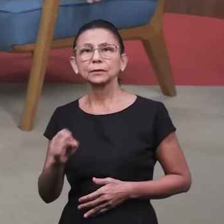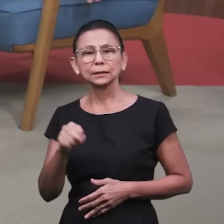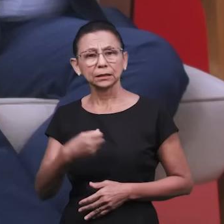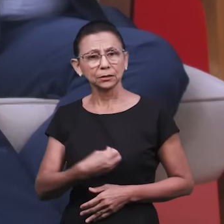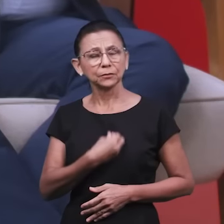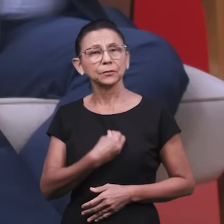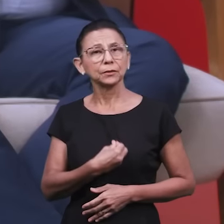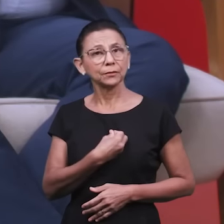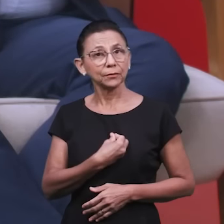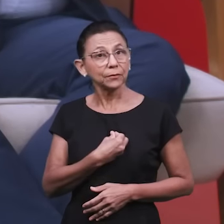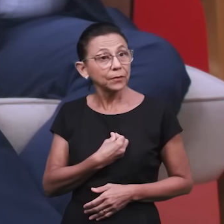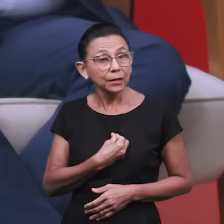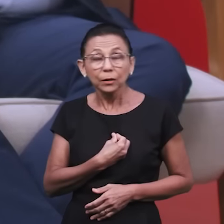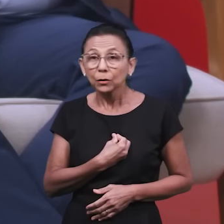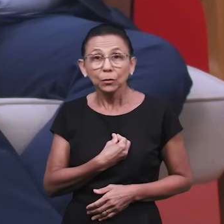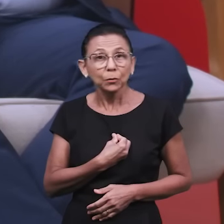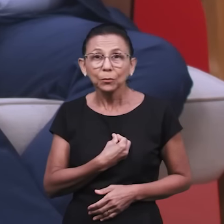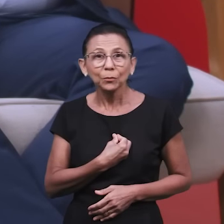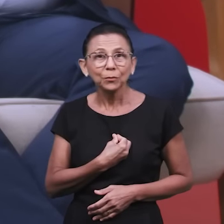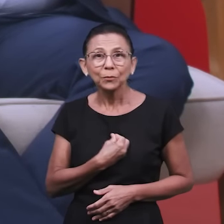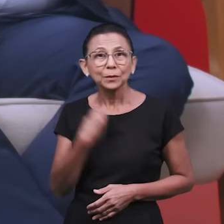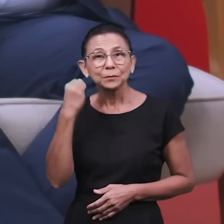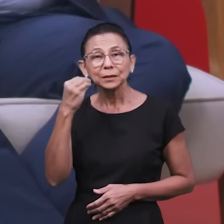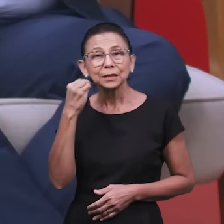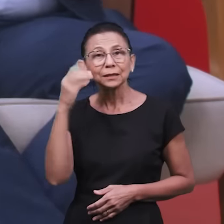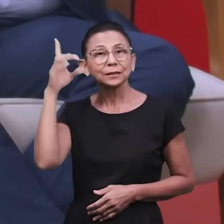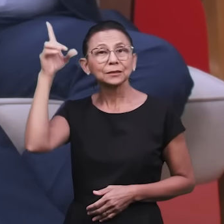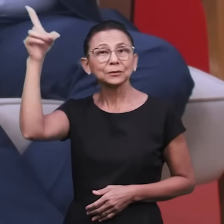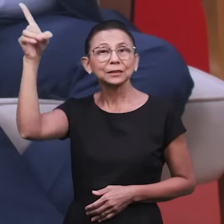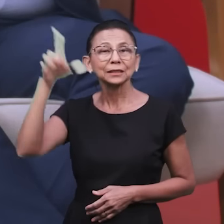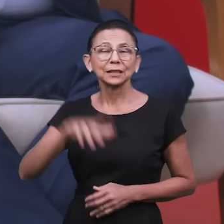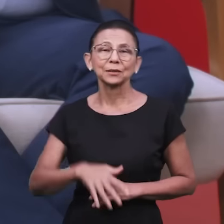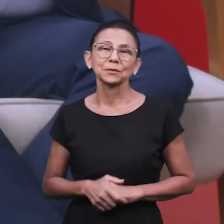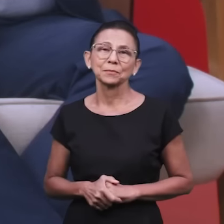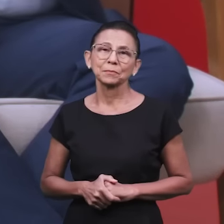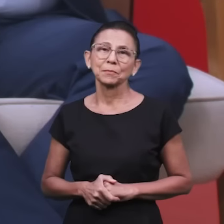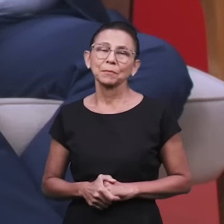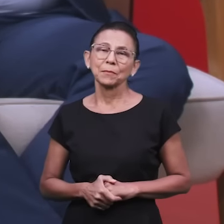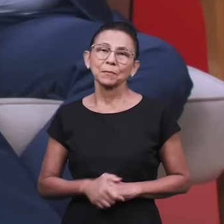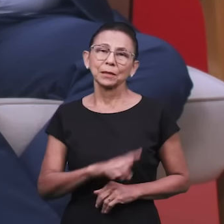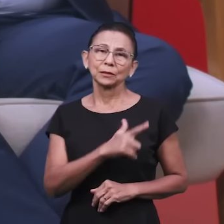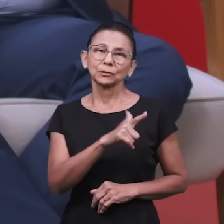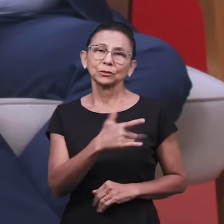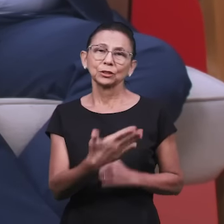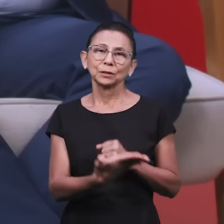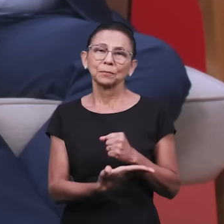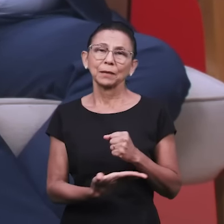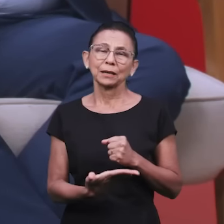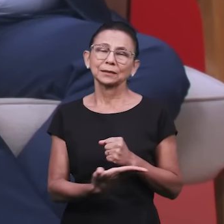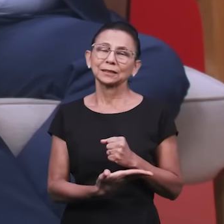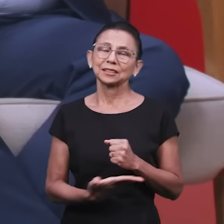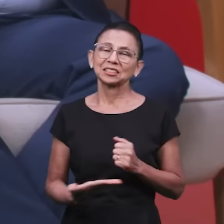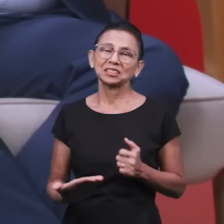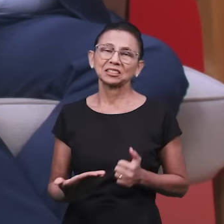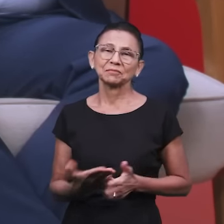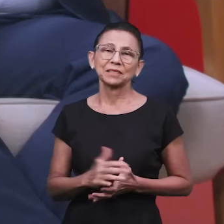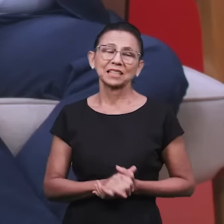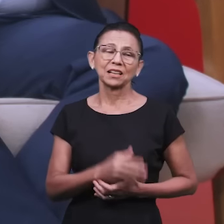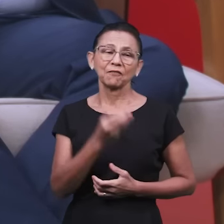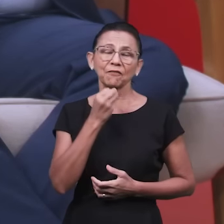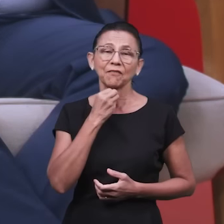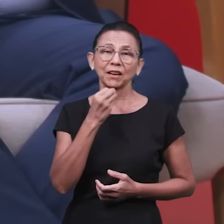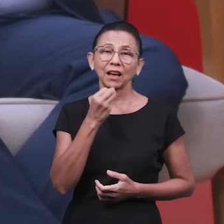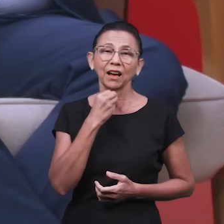o Evangelho. Se quebrantaram quando a alma foi tocada. Mas sem base. O fundamento é um